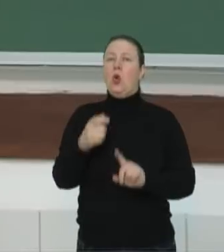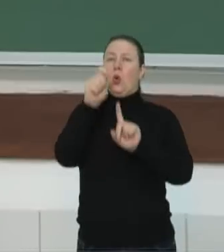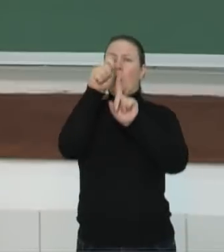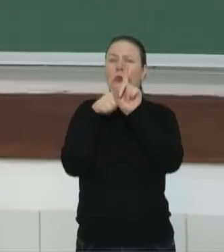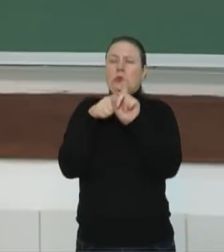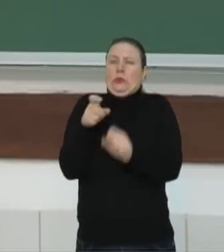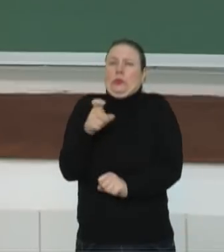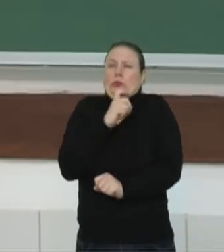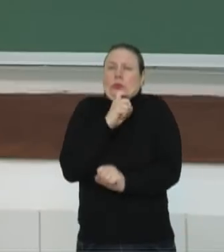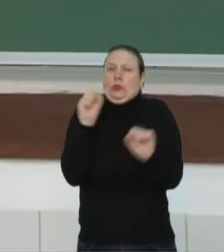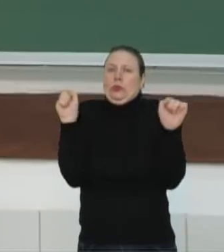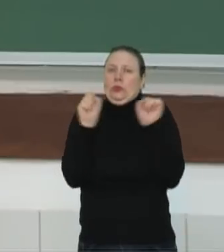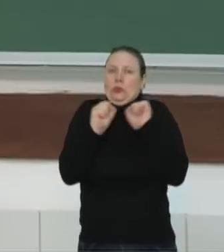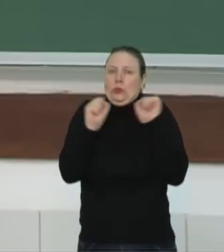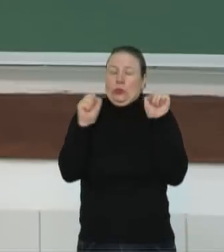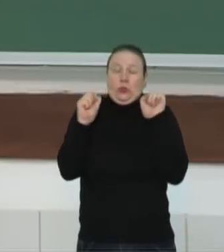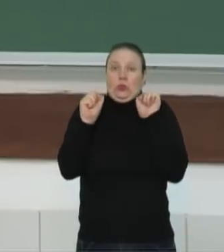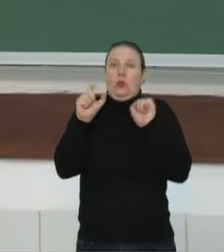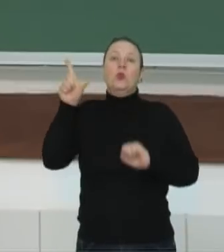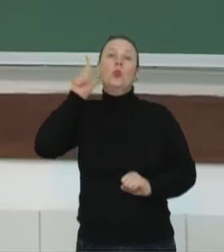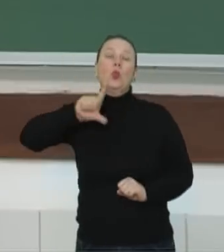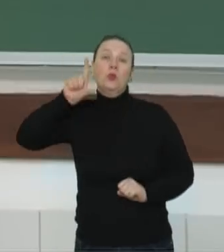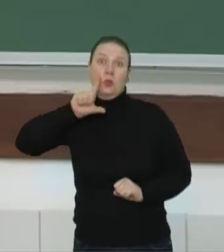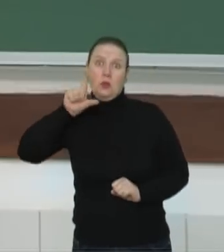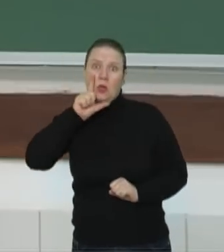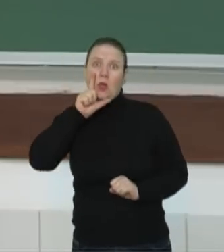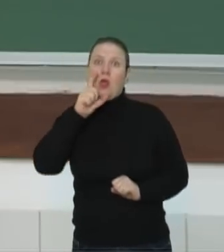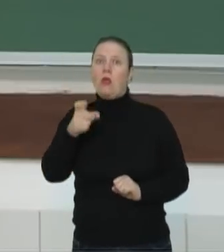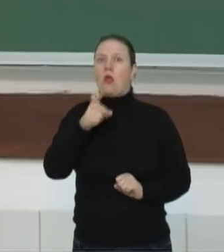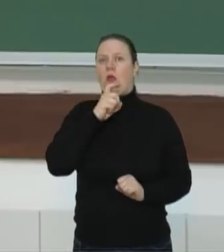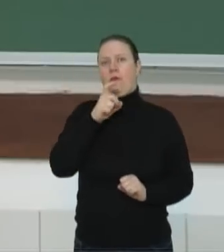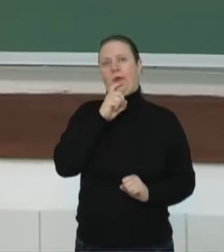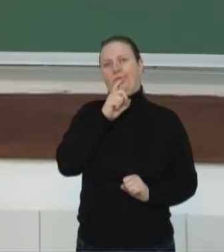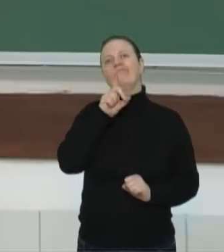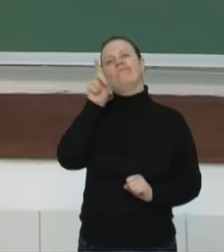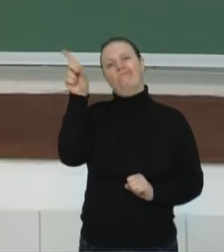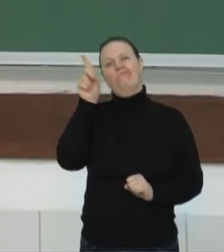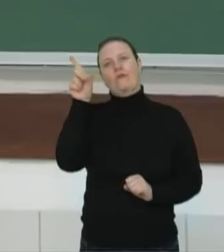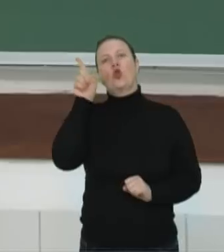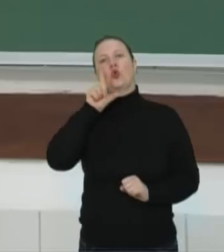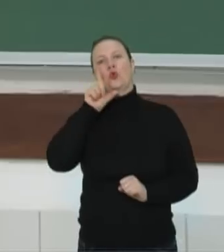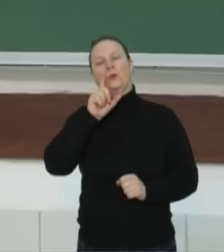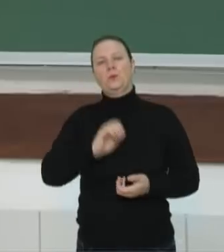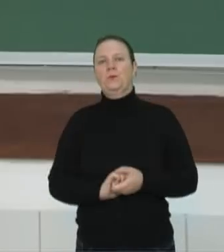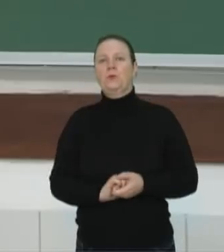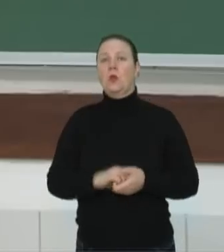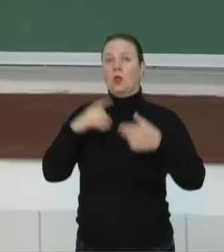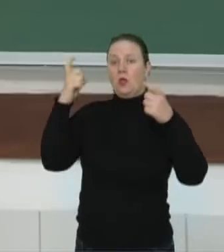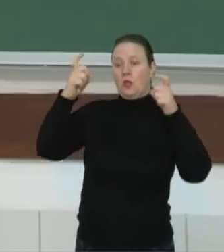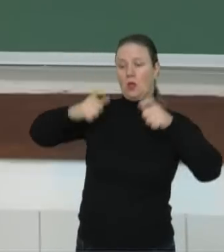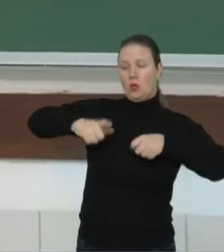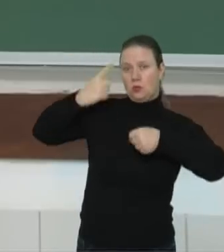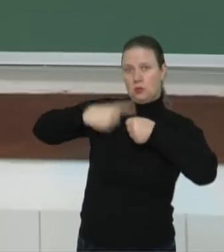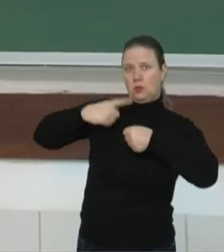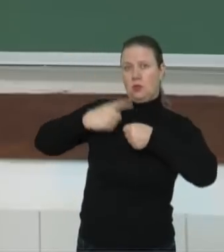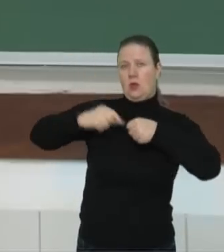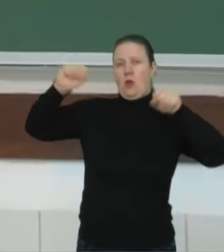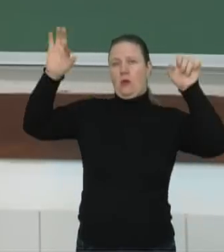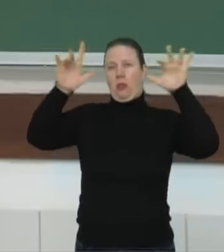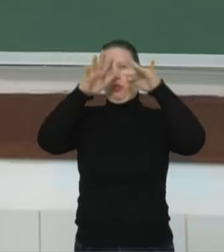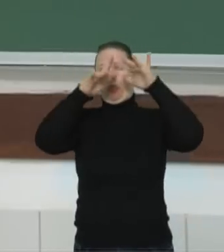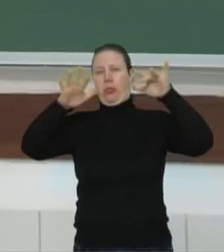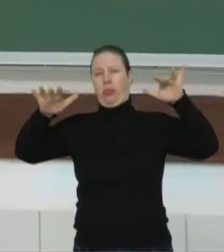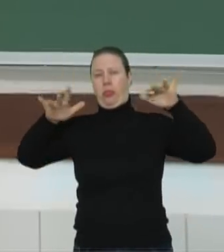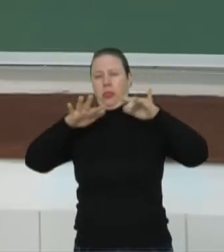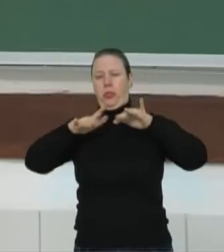meses mais frios, os Estados Unidos está em pleno inverno. Na localidade tinha nevado muito, e